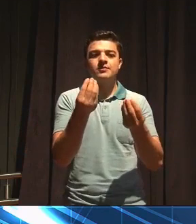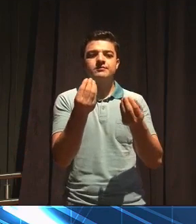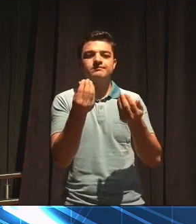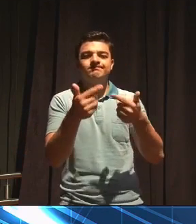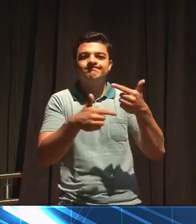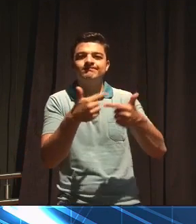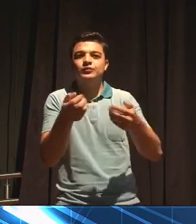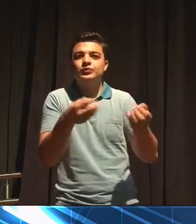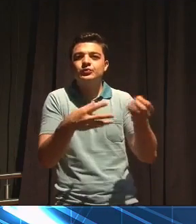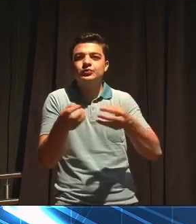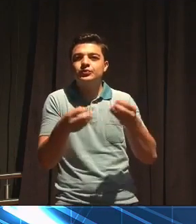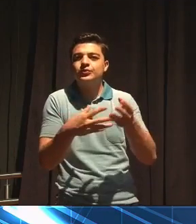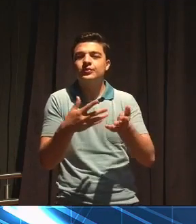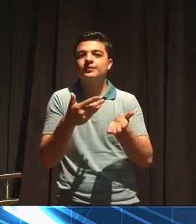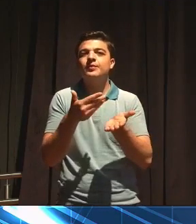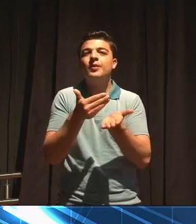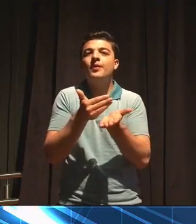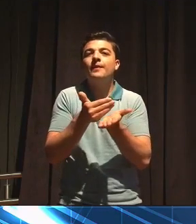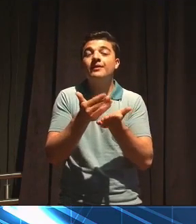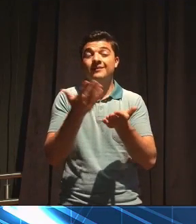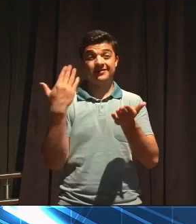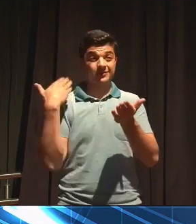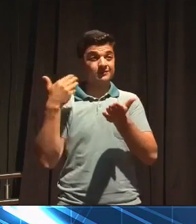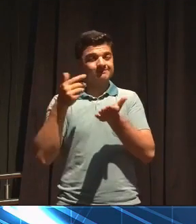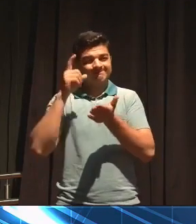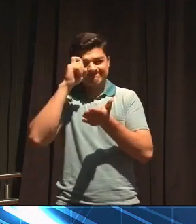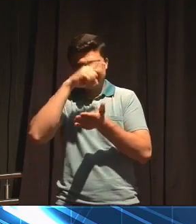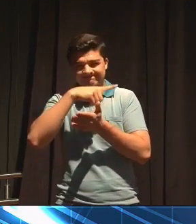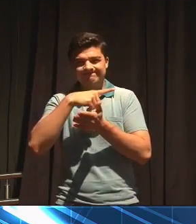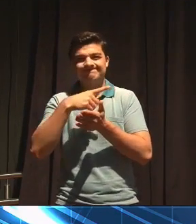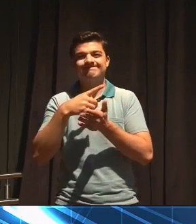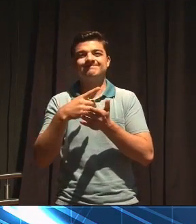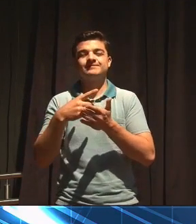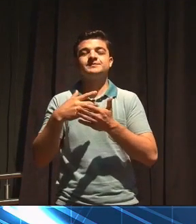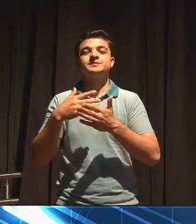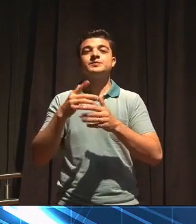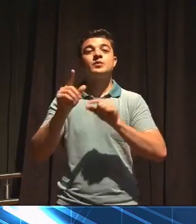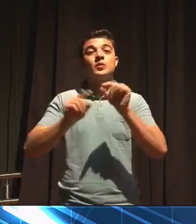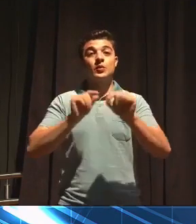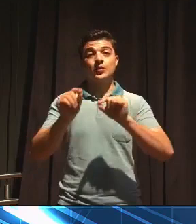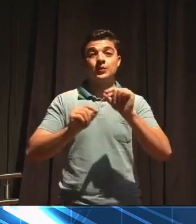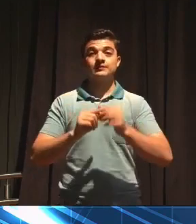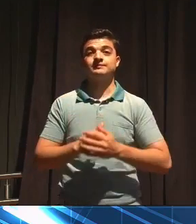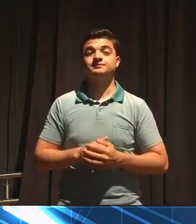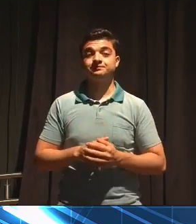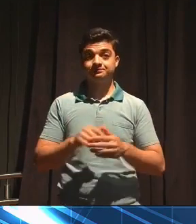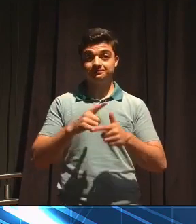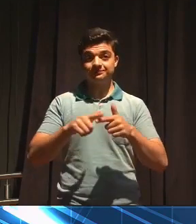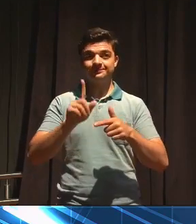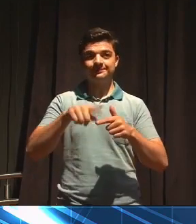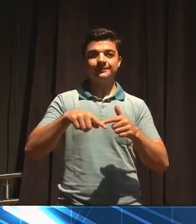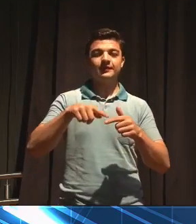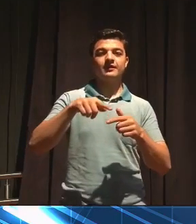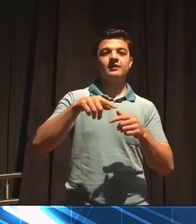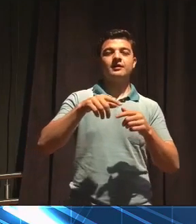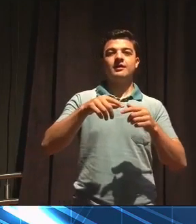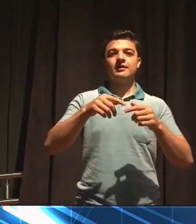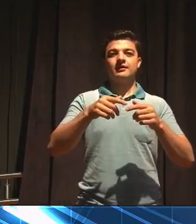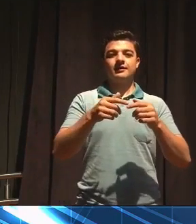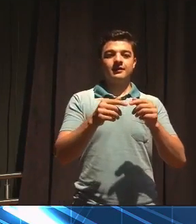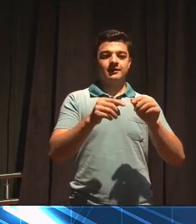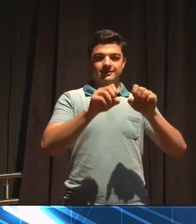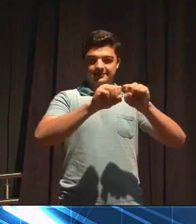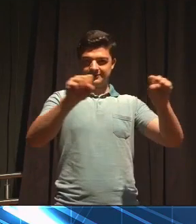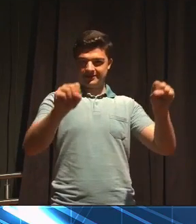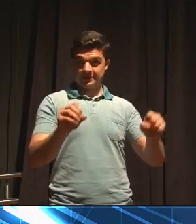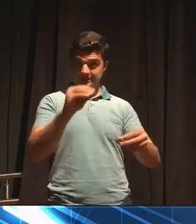alguns problemas novos, né? As coisas começaram a mudar. E um dos problemas que apareceram foi a questão de microserviços. Então, os microserviços,